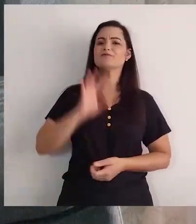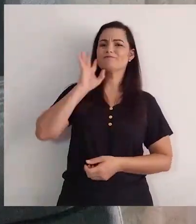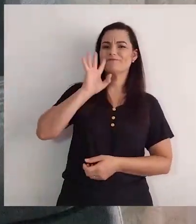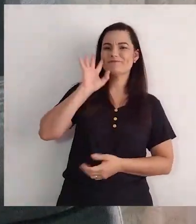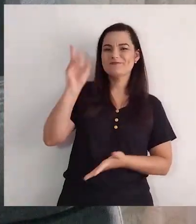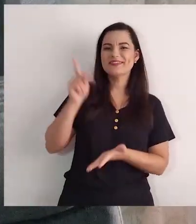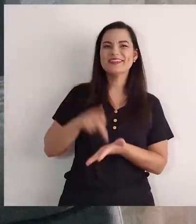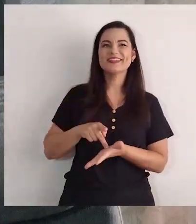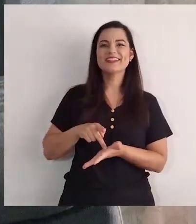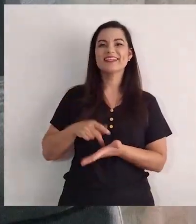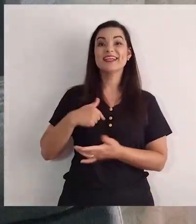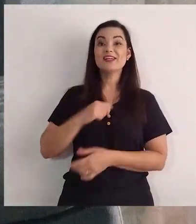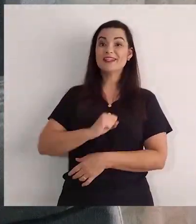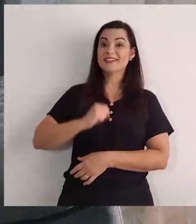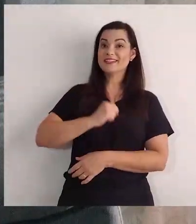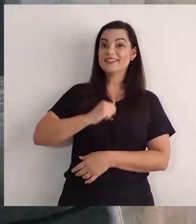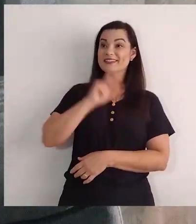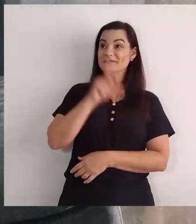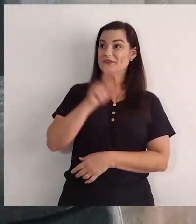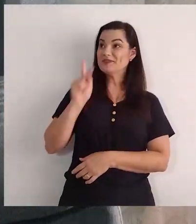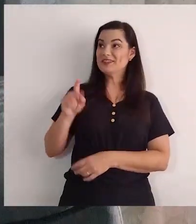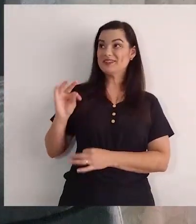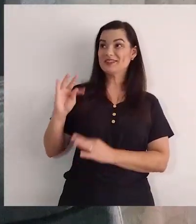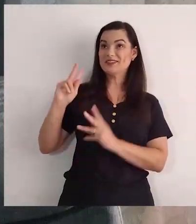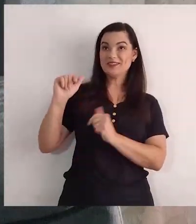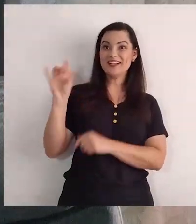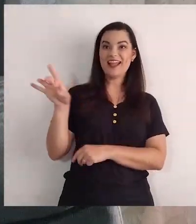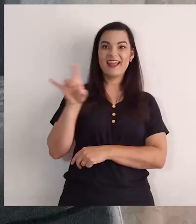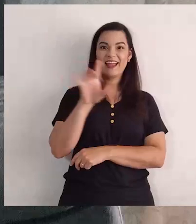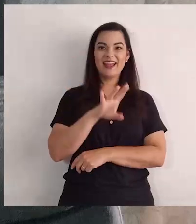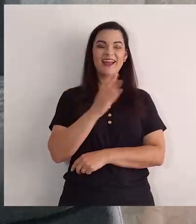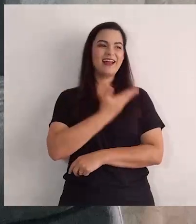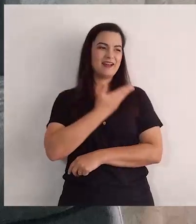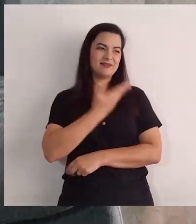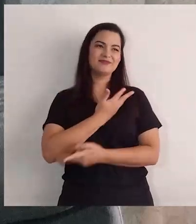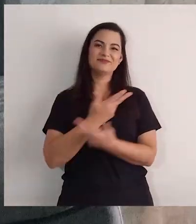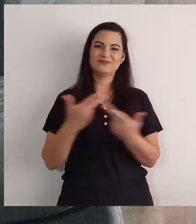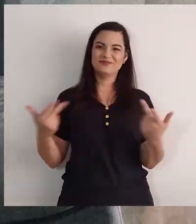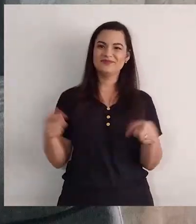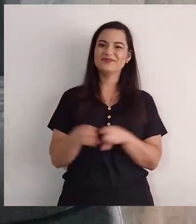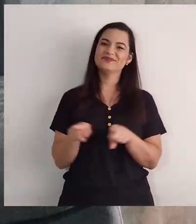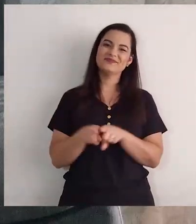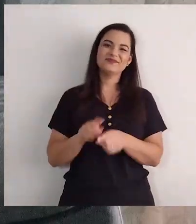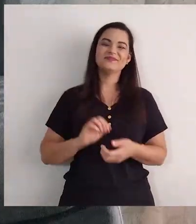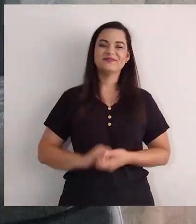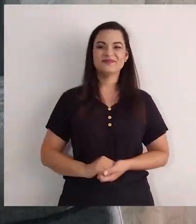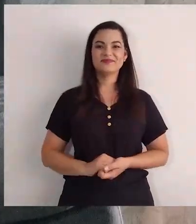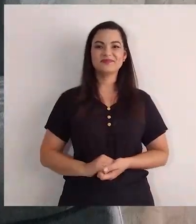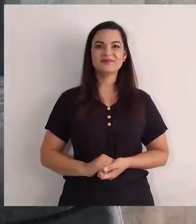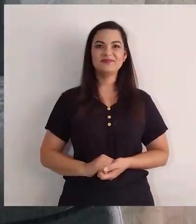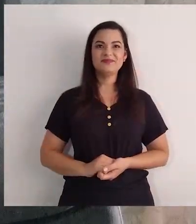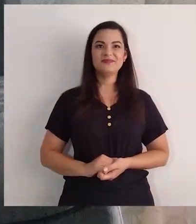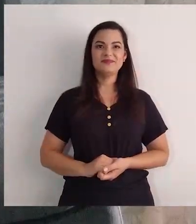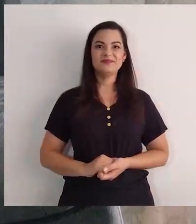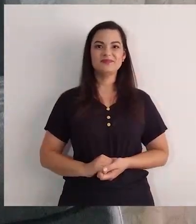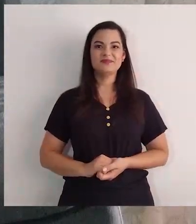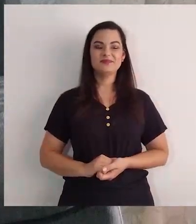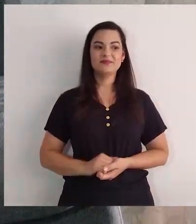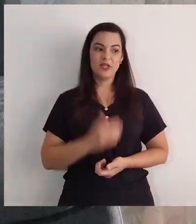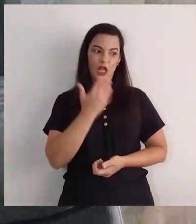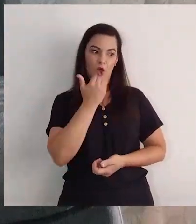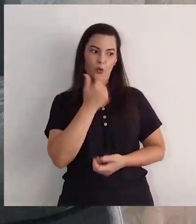muito legal, eu tava com saudade das professoras, dos amigos, essas coisas. Legal, e da merenda da